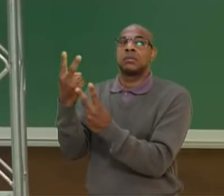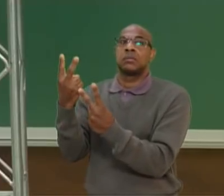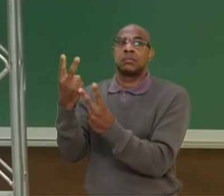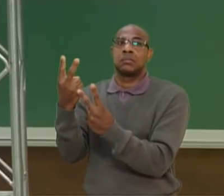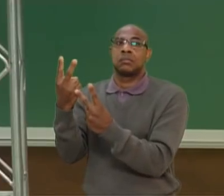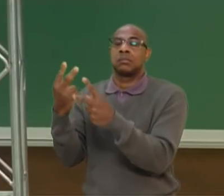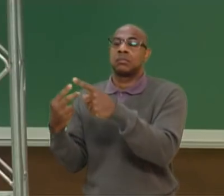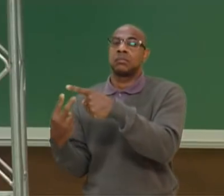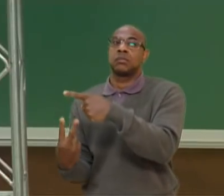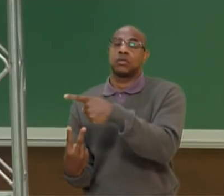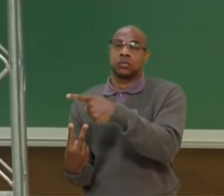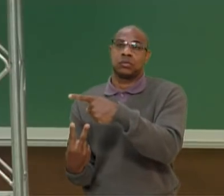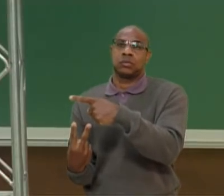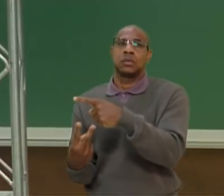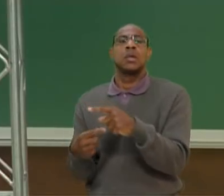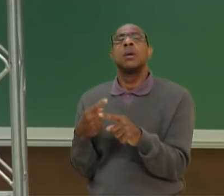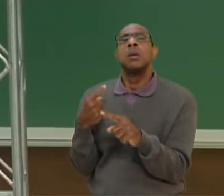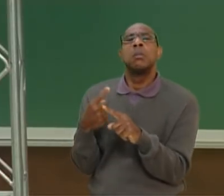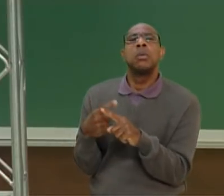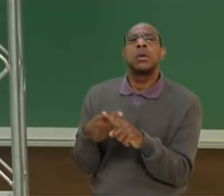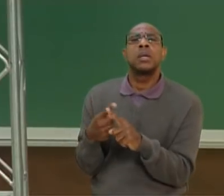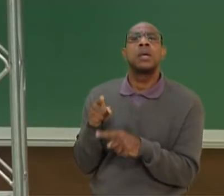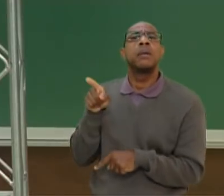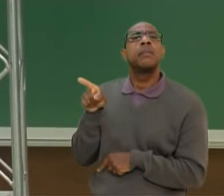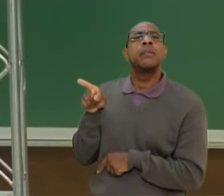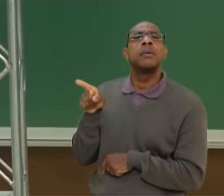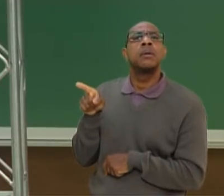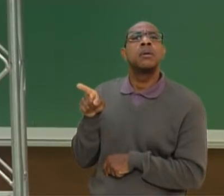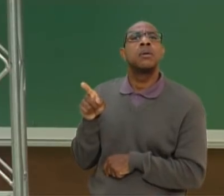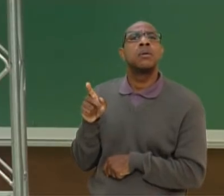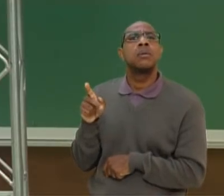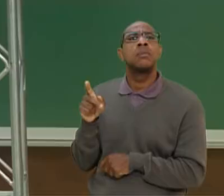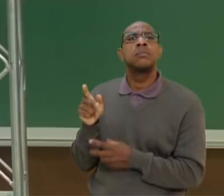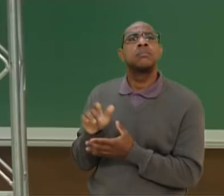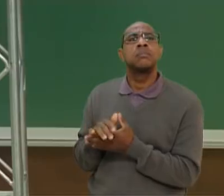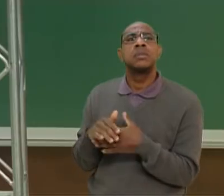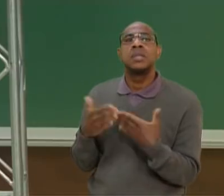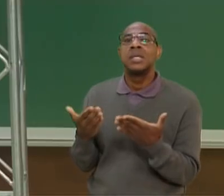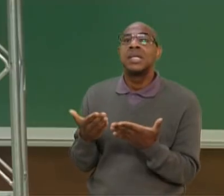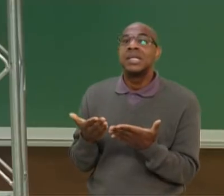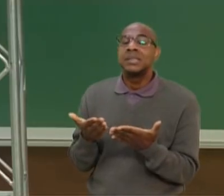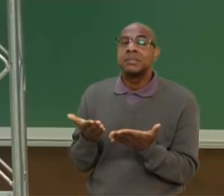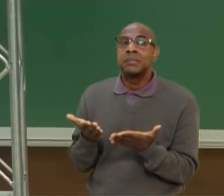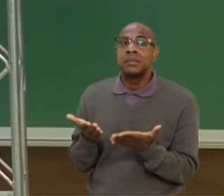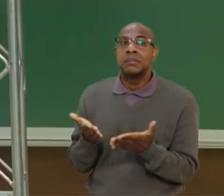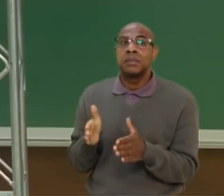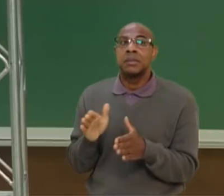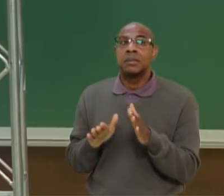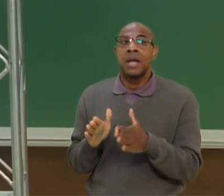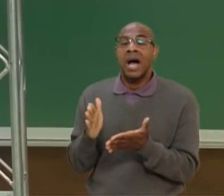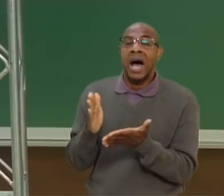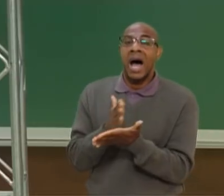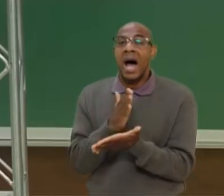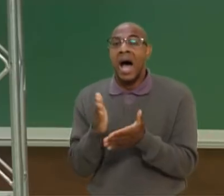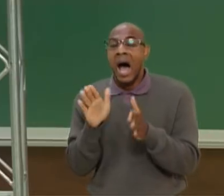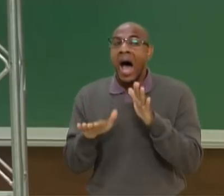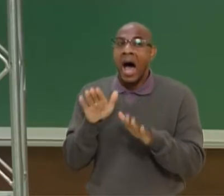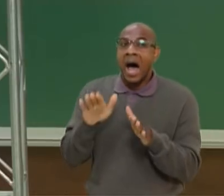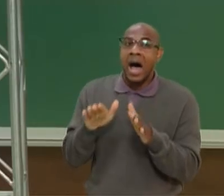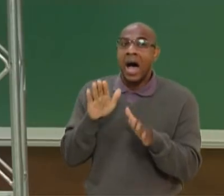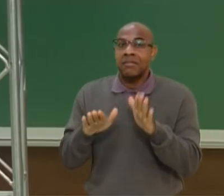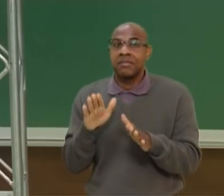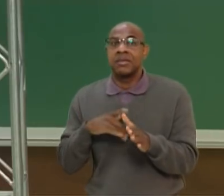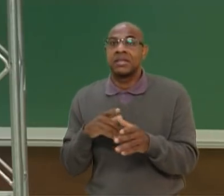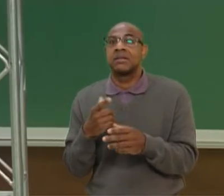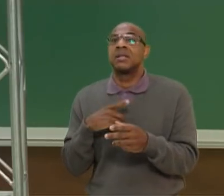de 2 sobre 2. Mas por que, nesse caso aqui, os dois valores deram iguais, mas nem sempre. A maioria das vezes vão dar um valor